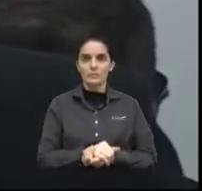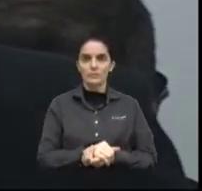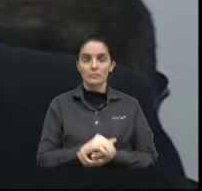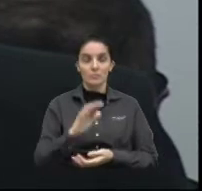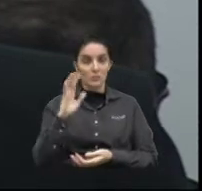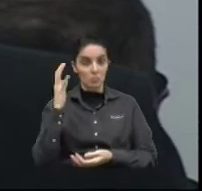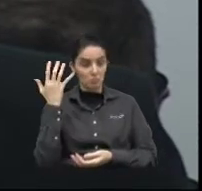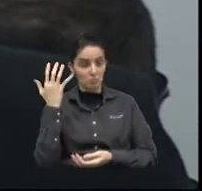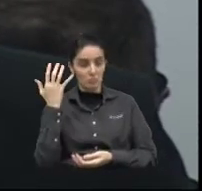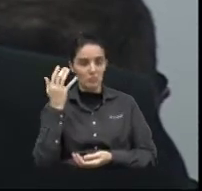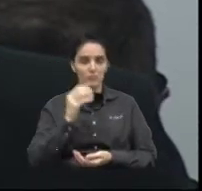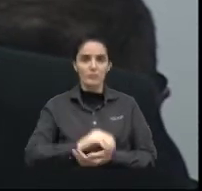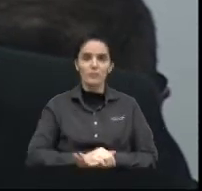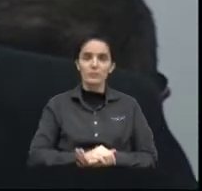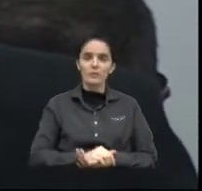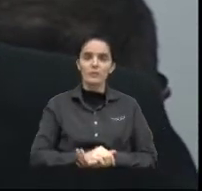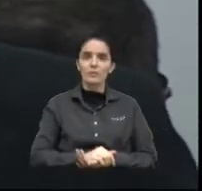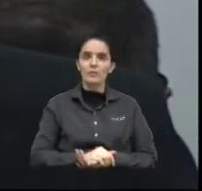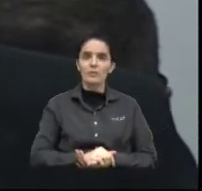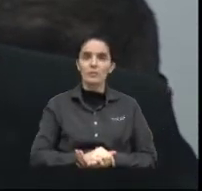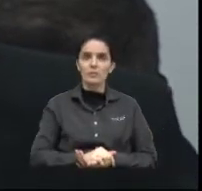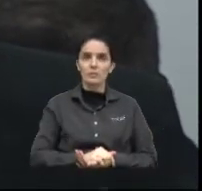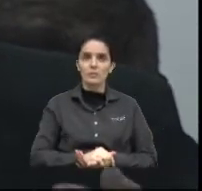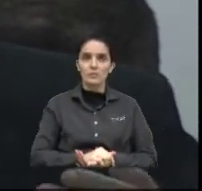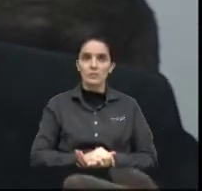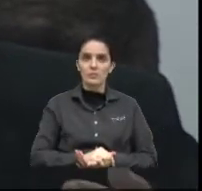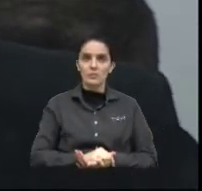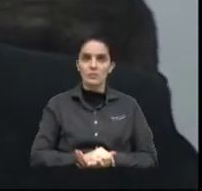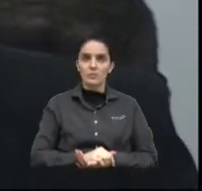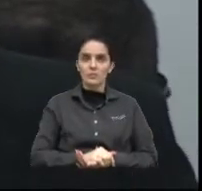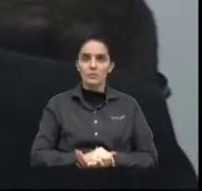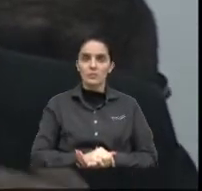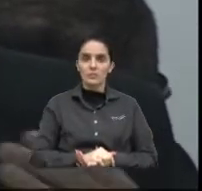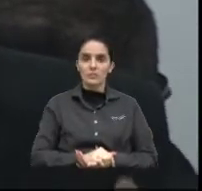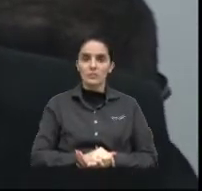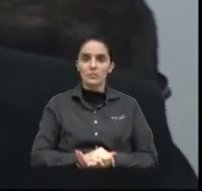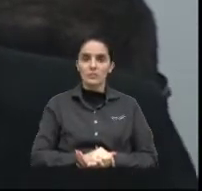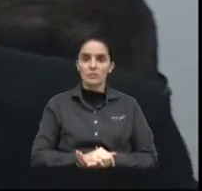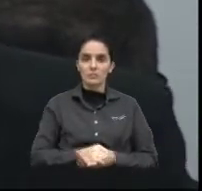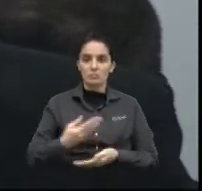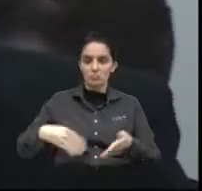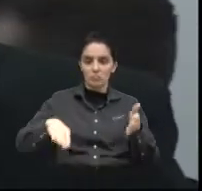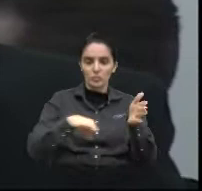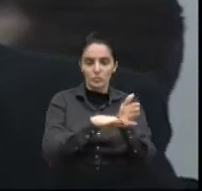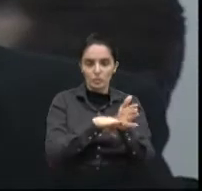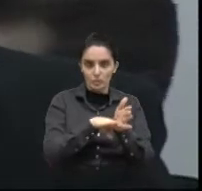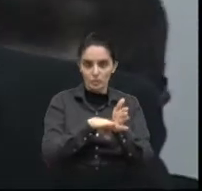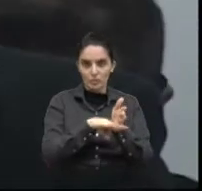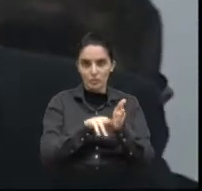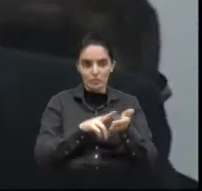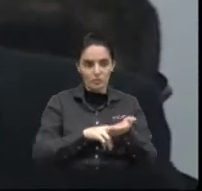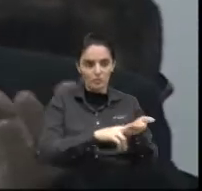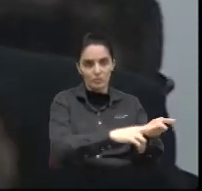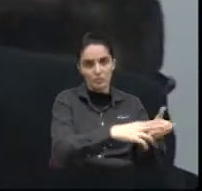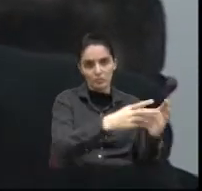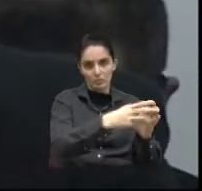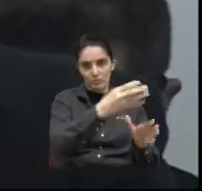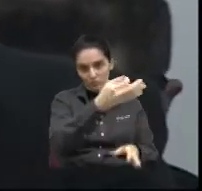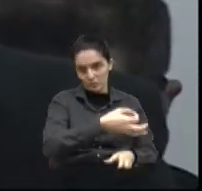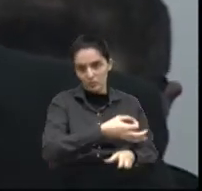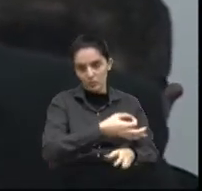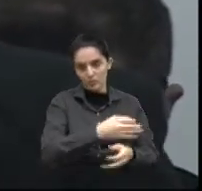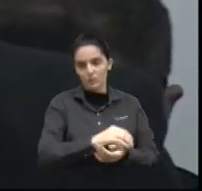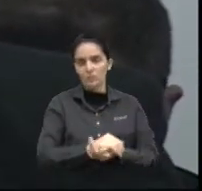vezes a matéria ela só é é recebida e encaminhada para as comissões ou pelo